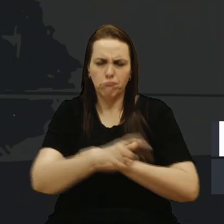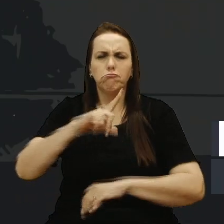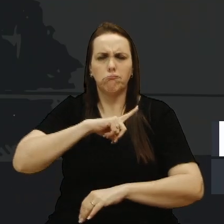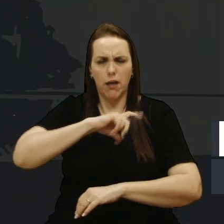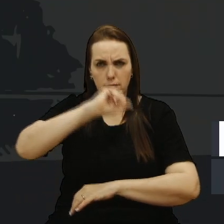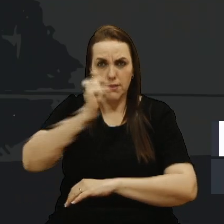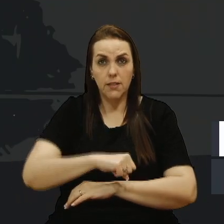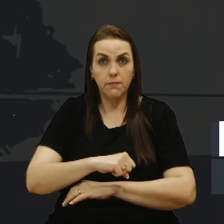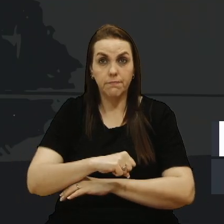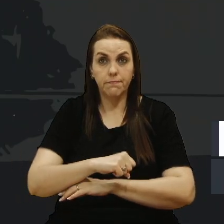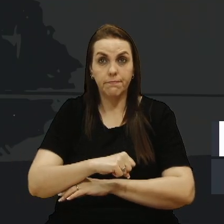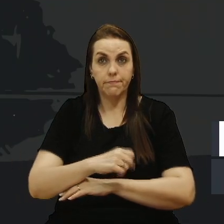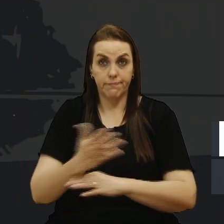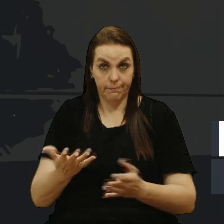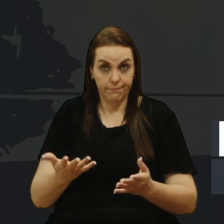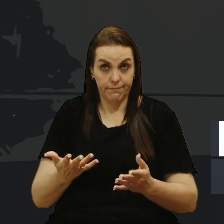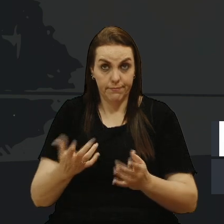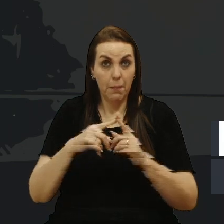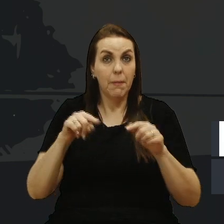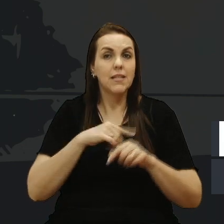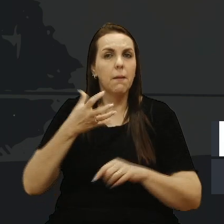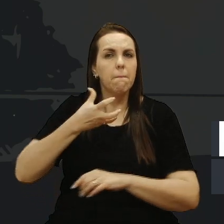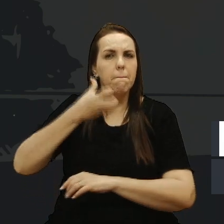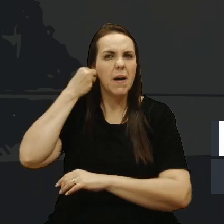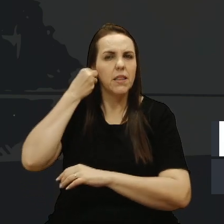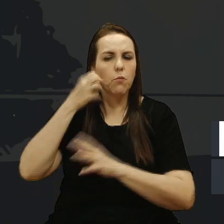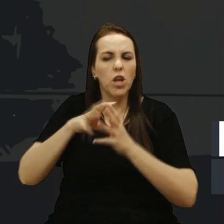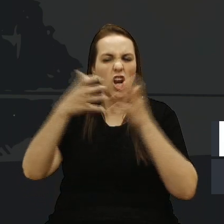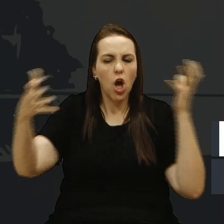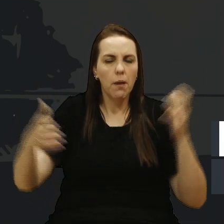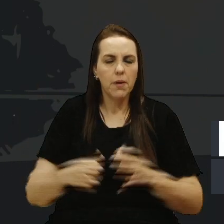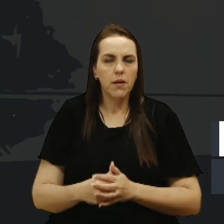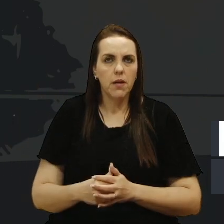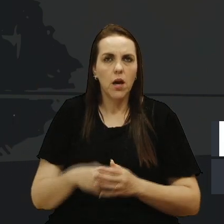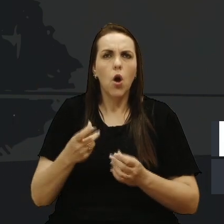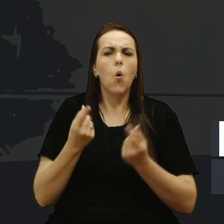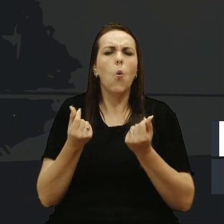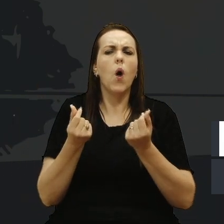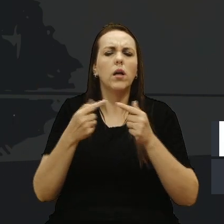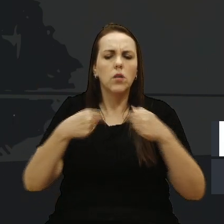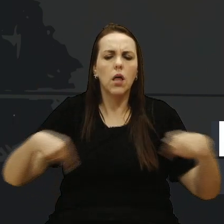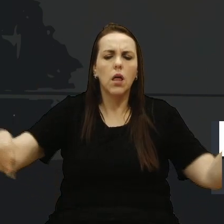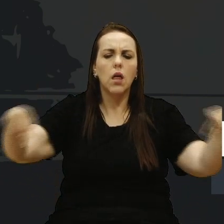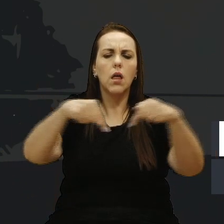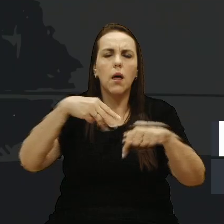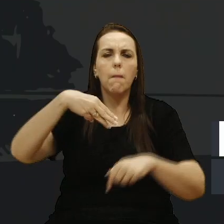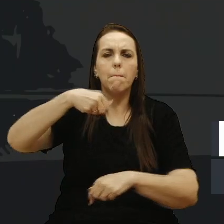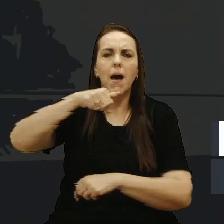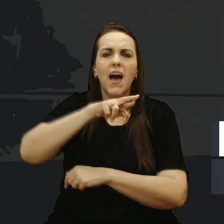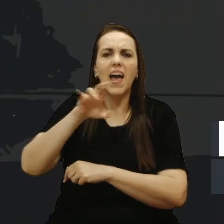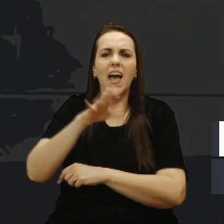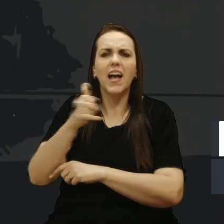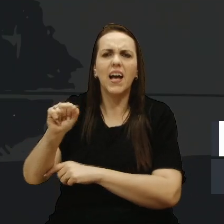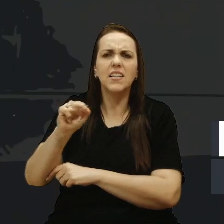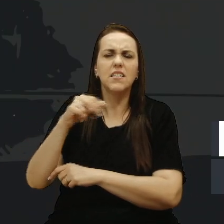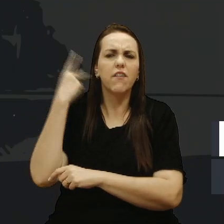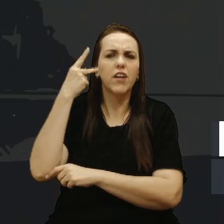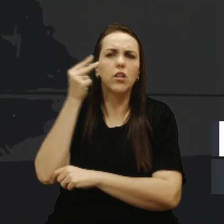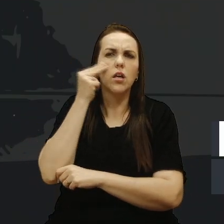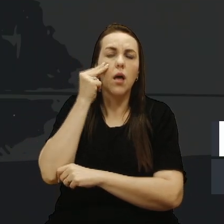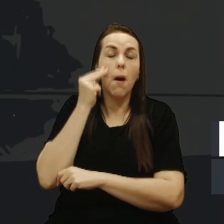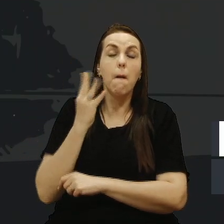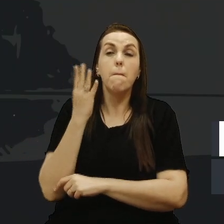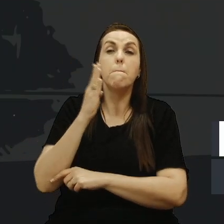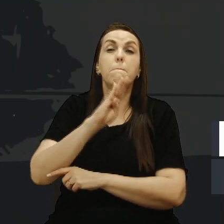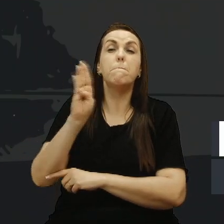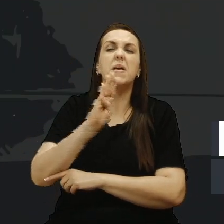investimento. Mas tem um patrimônio enorme. Quanto que vale a barragem do Marrecas, vereador Libardi? Mais de bilhão,